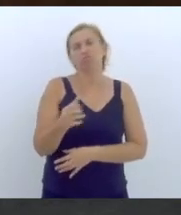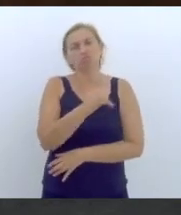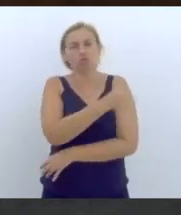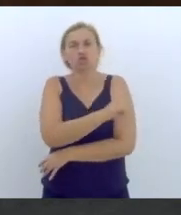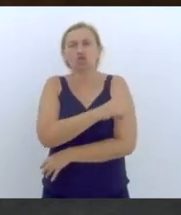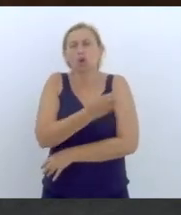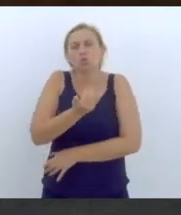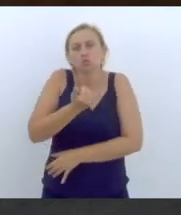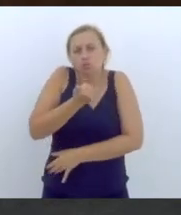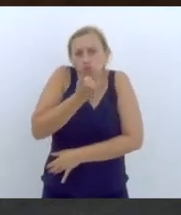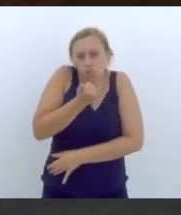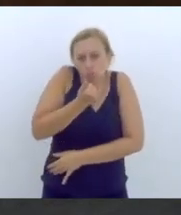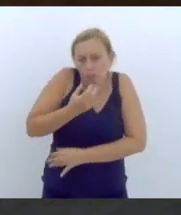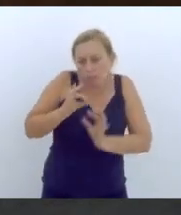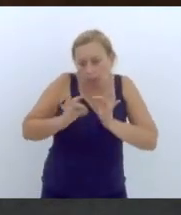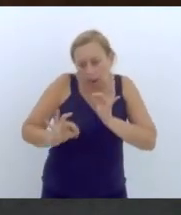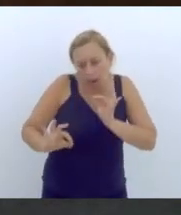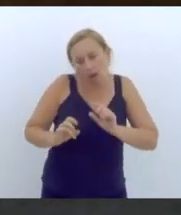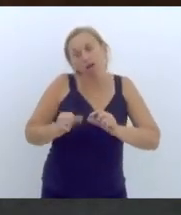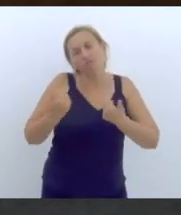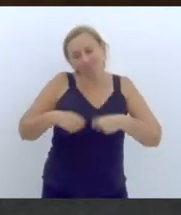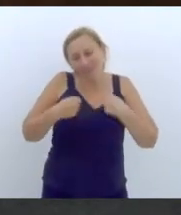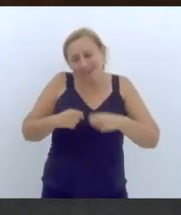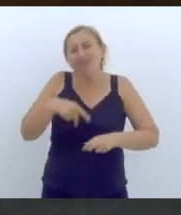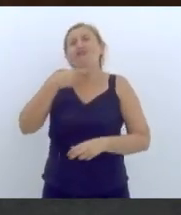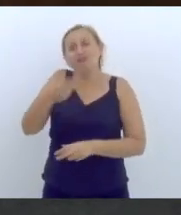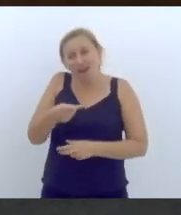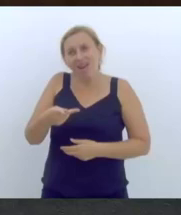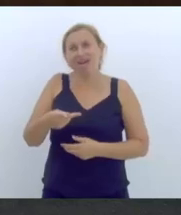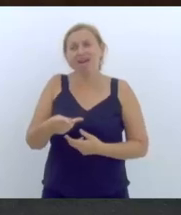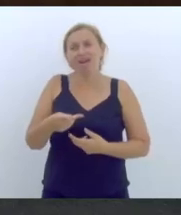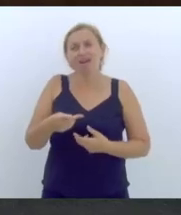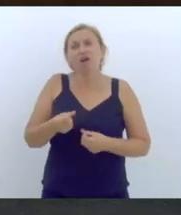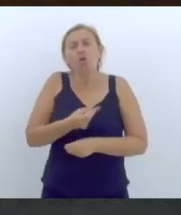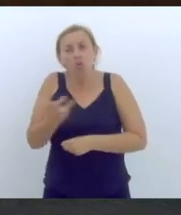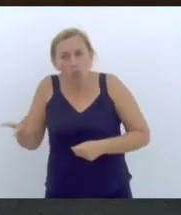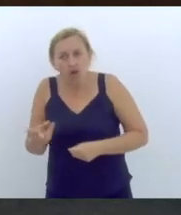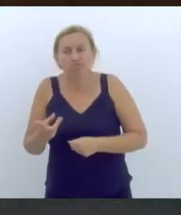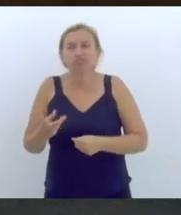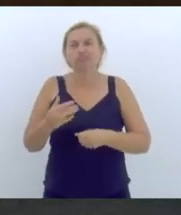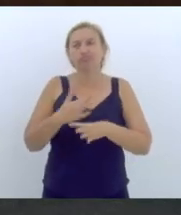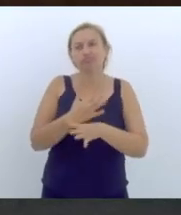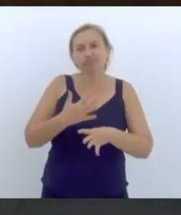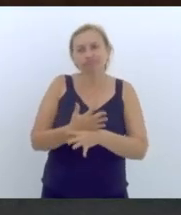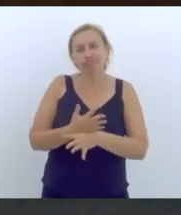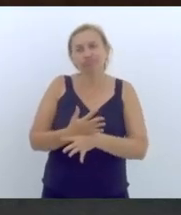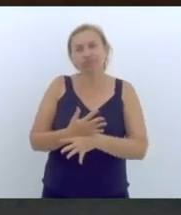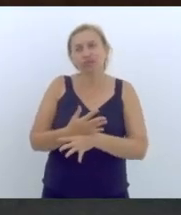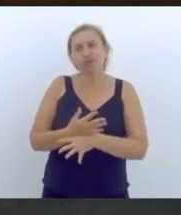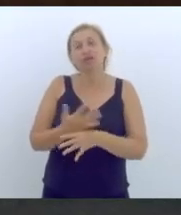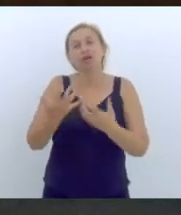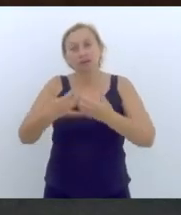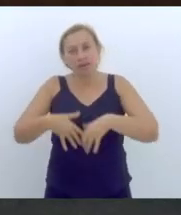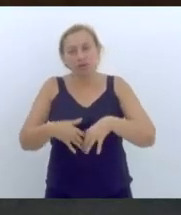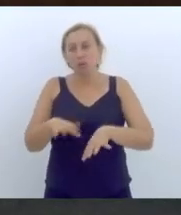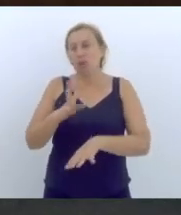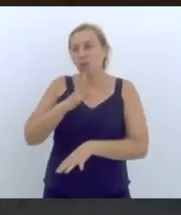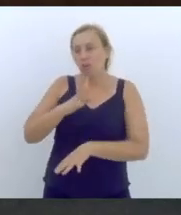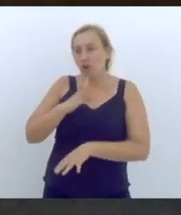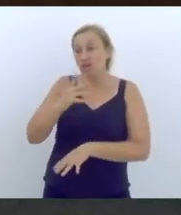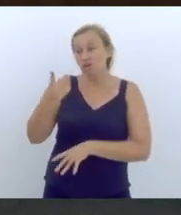Janeiro. Desculpe me alongar, mas eu precisava expressar o quanto a cidade de Petrópolis reconhece Vossa Excelência, que é o legítimo e